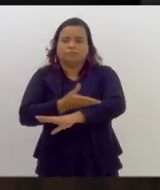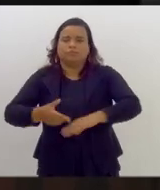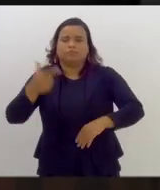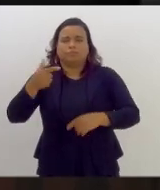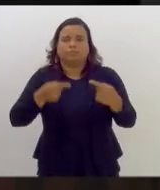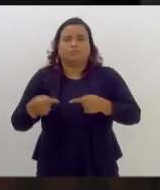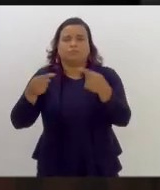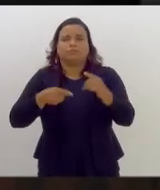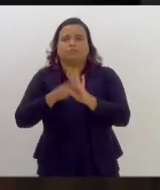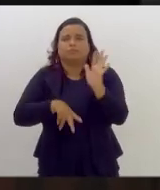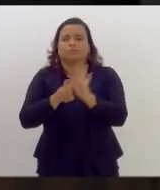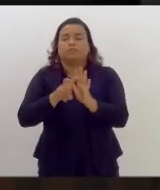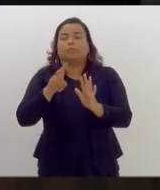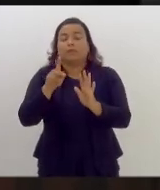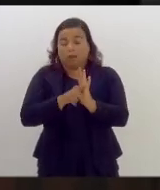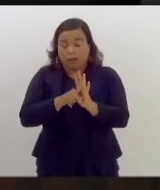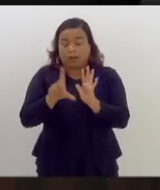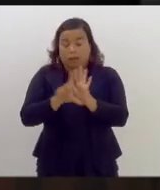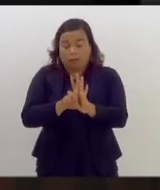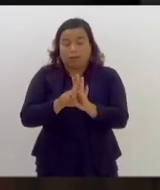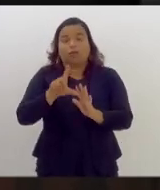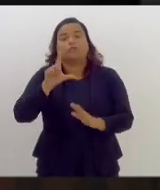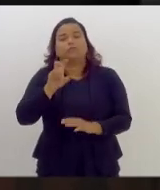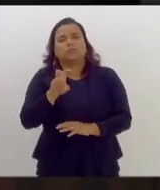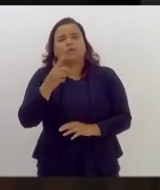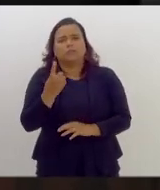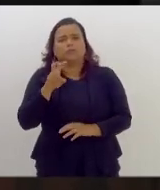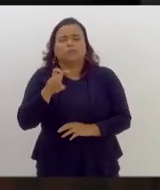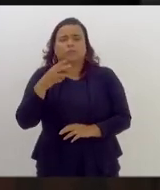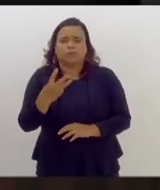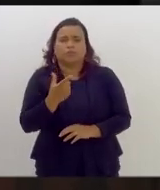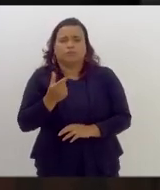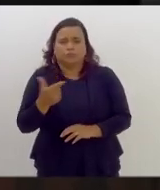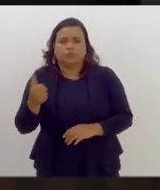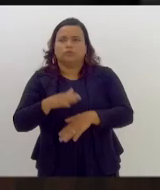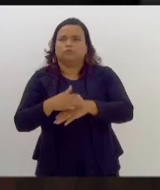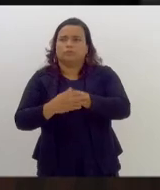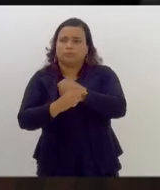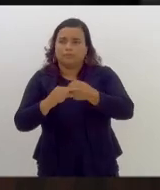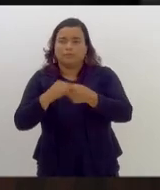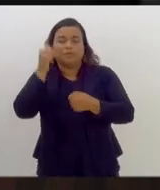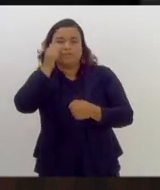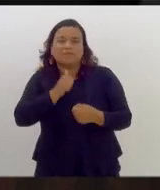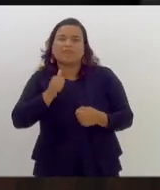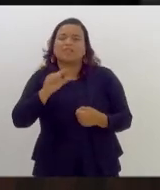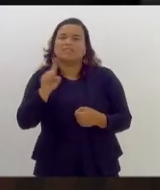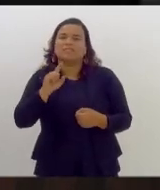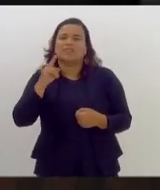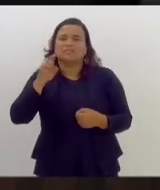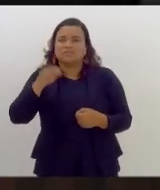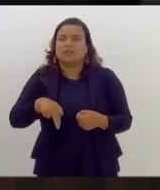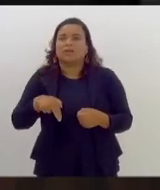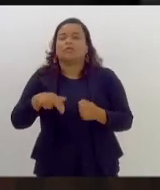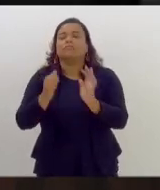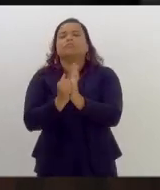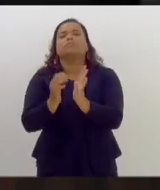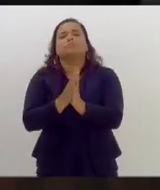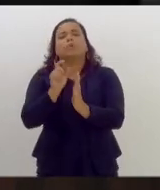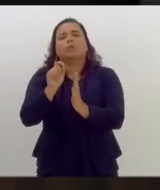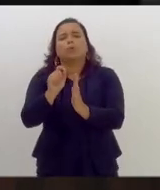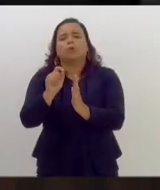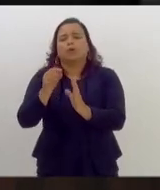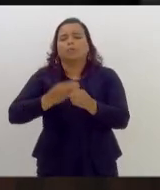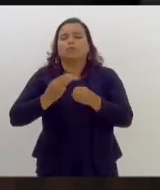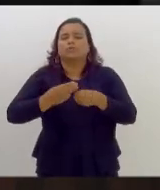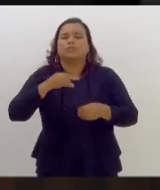de lei 5153 de 21, de autoria da deputada Zeidan, que classifica Saquarema como município de interesse turístico. Em